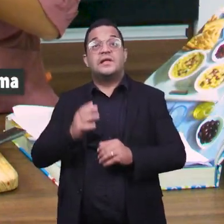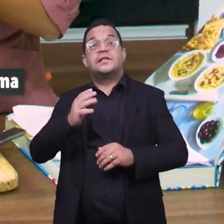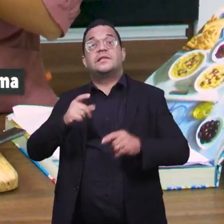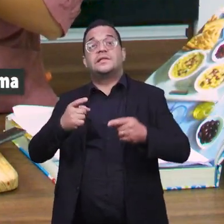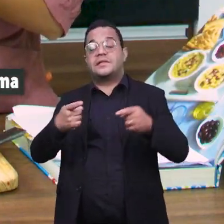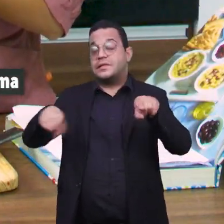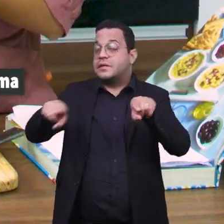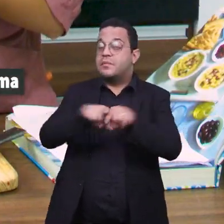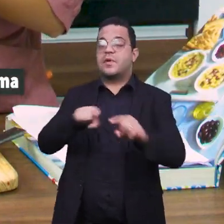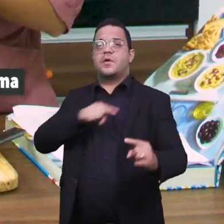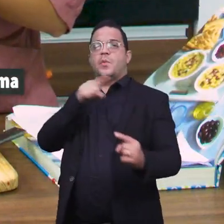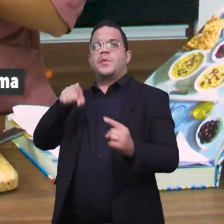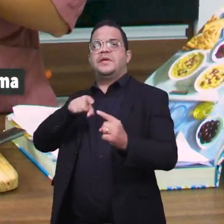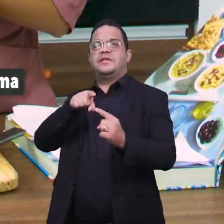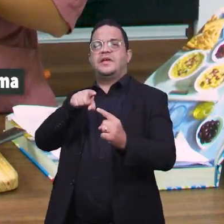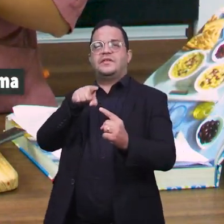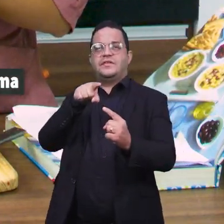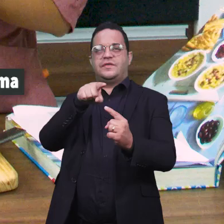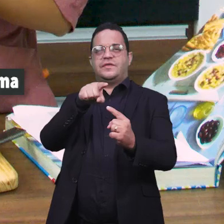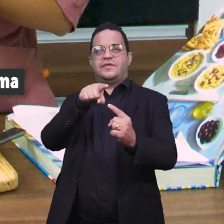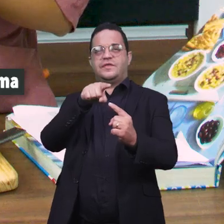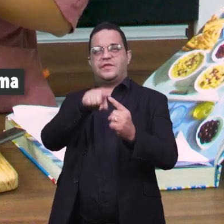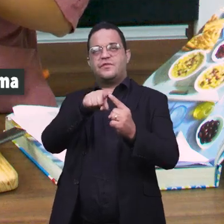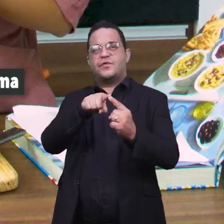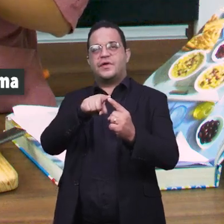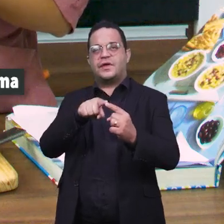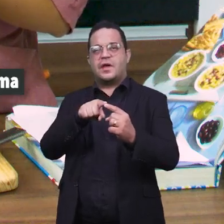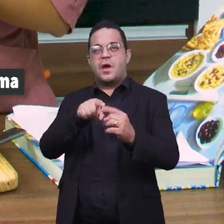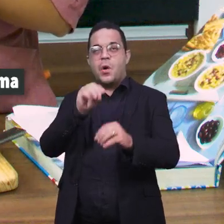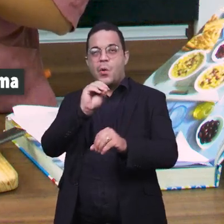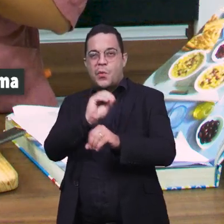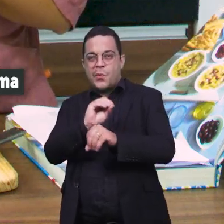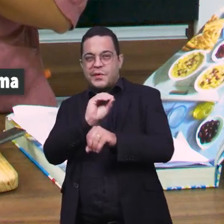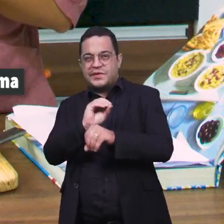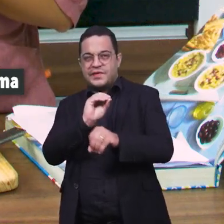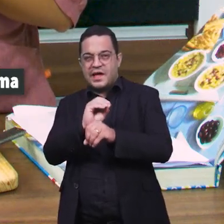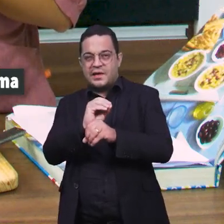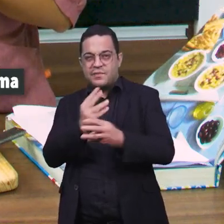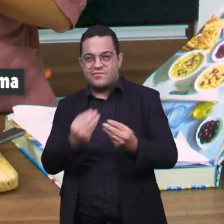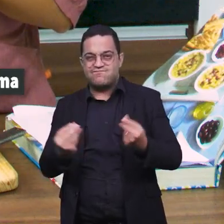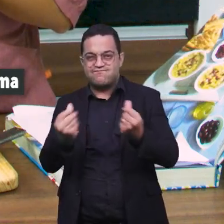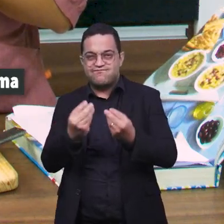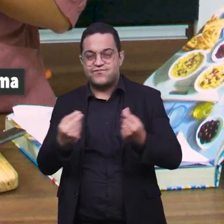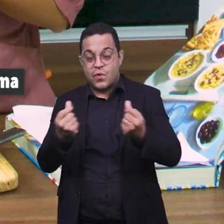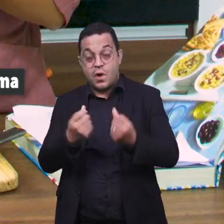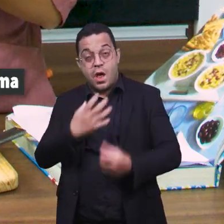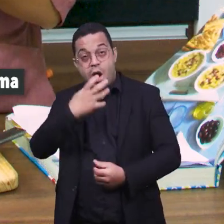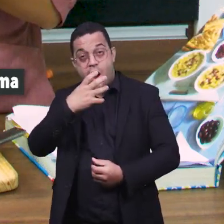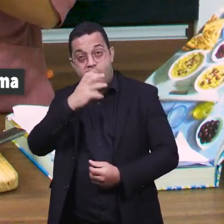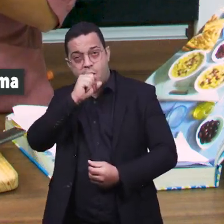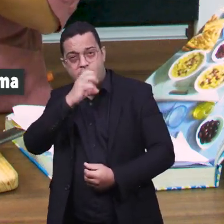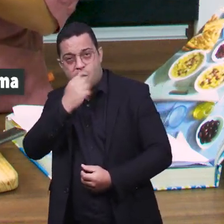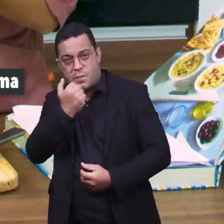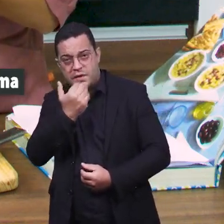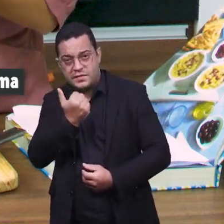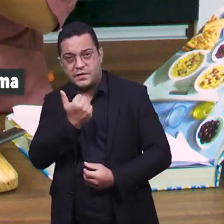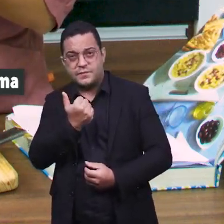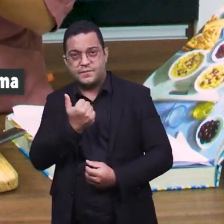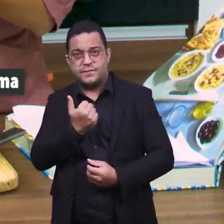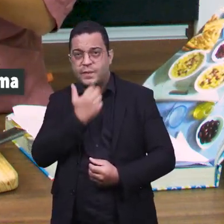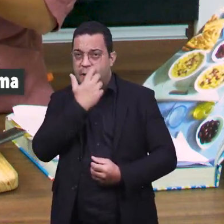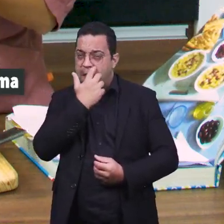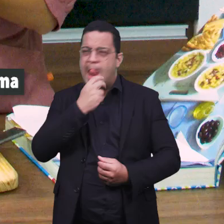alimento, né? Carta A casca sai fininha. Então, sabe quando a sua avó fazia aquele processo